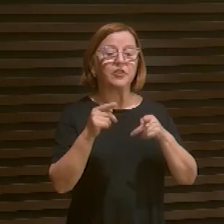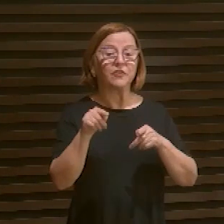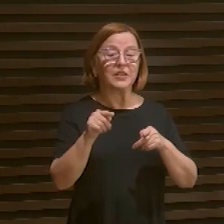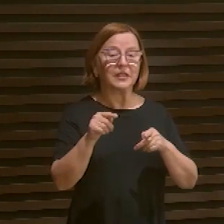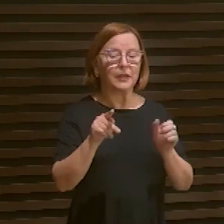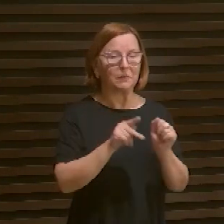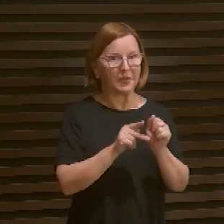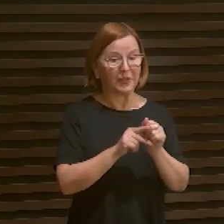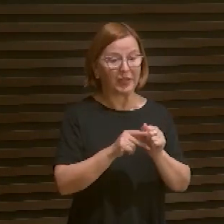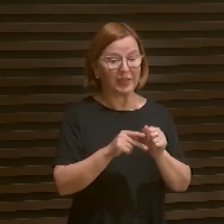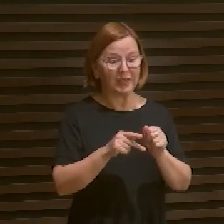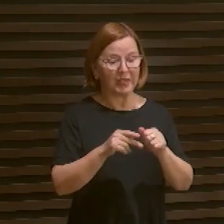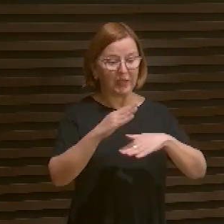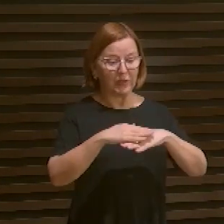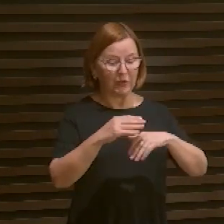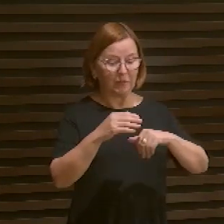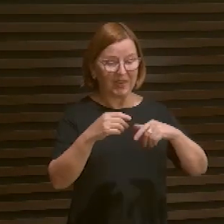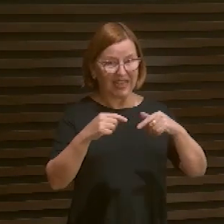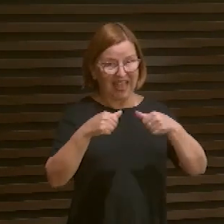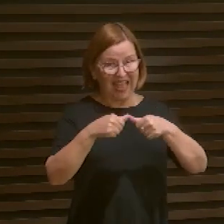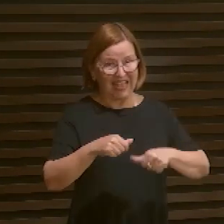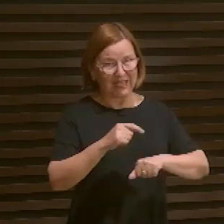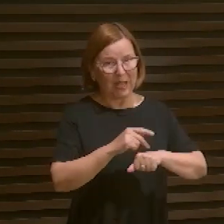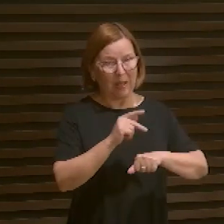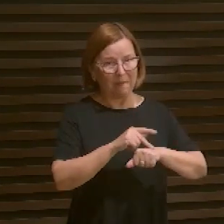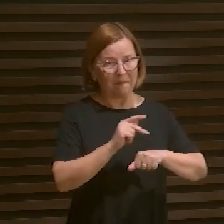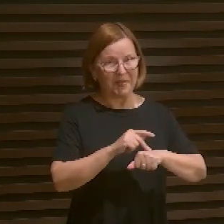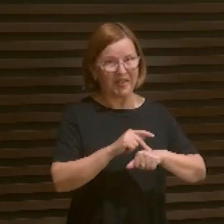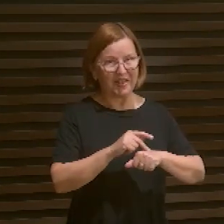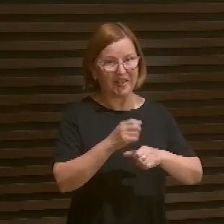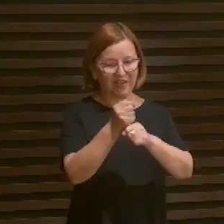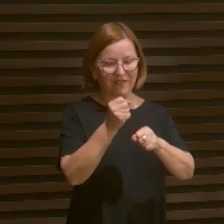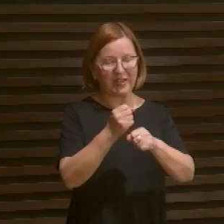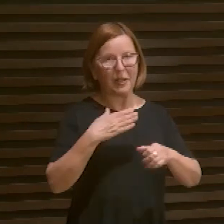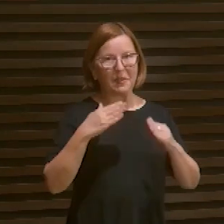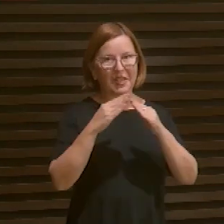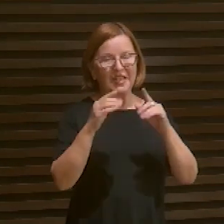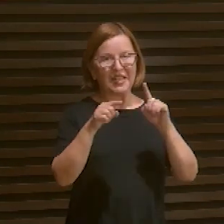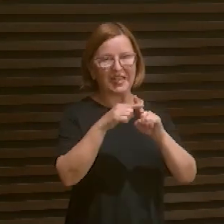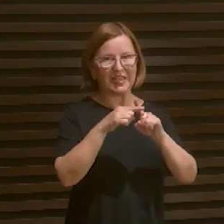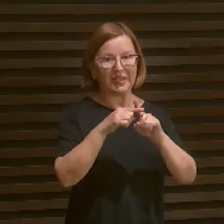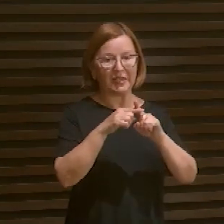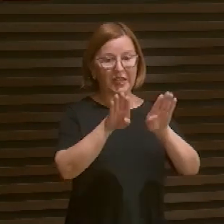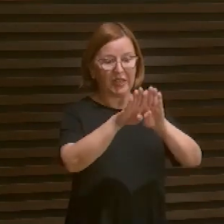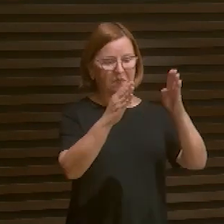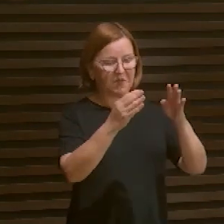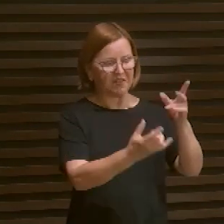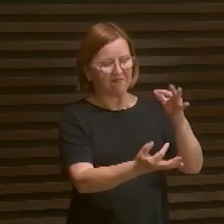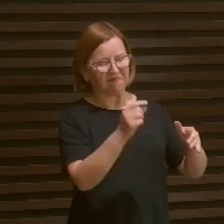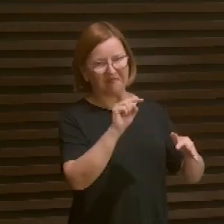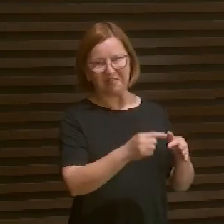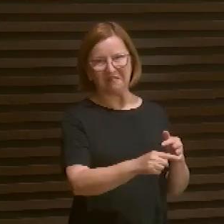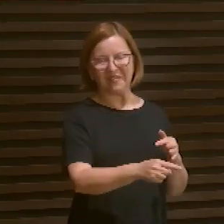pedra edificarei a minha igreja, e as portas do Hades. A palavra inferno aqui